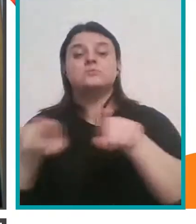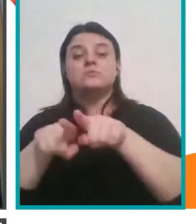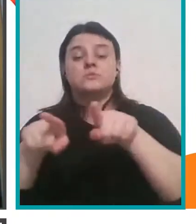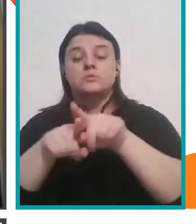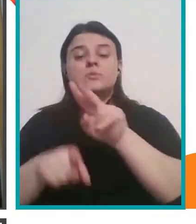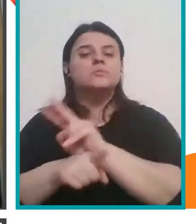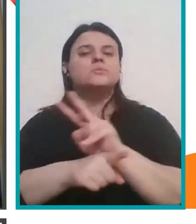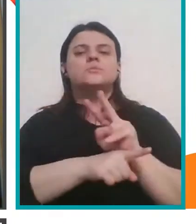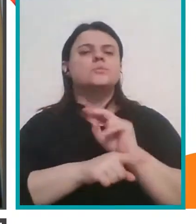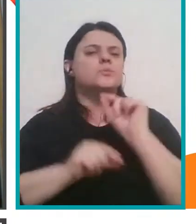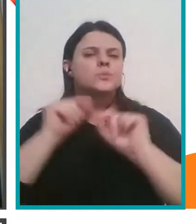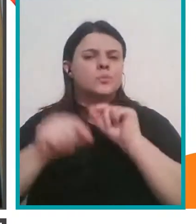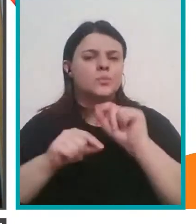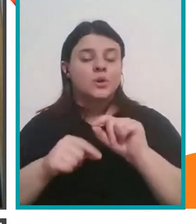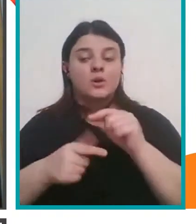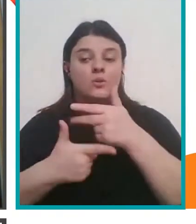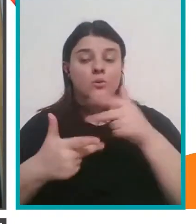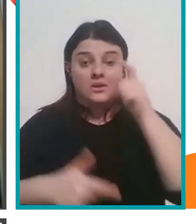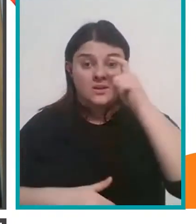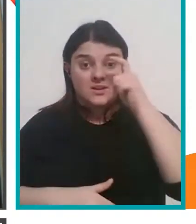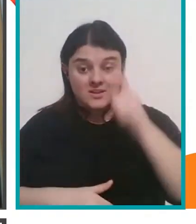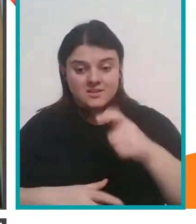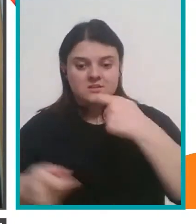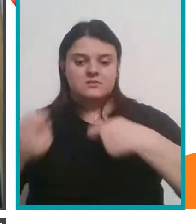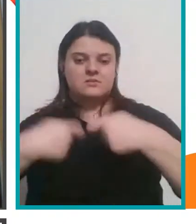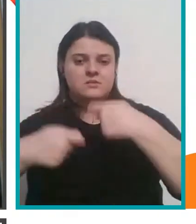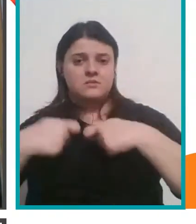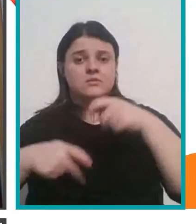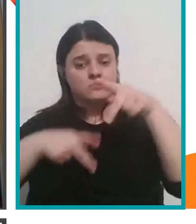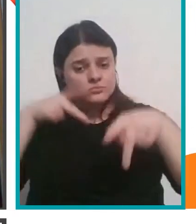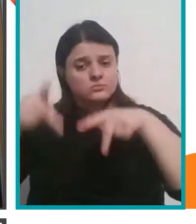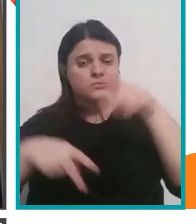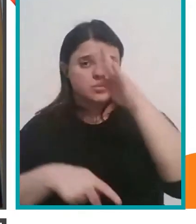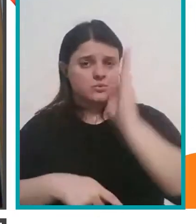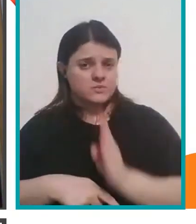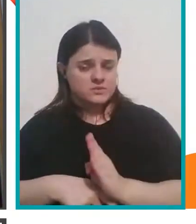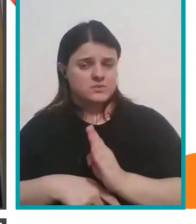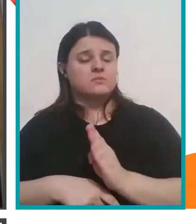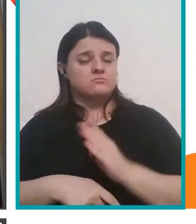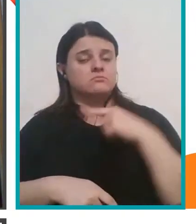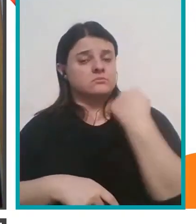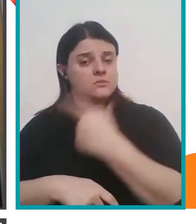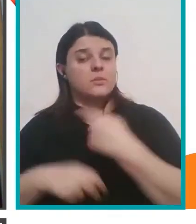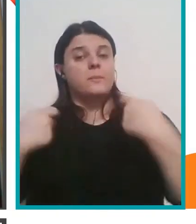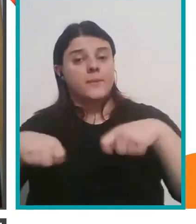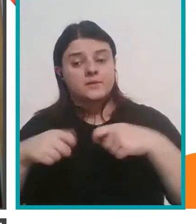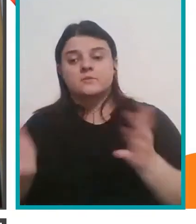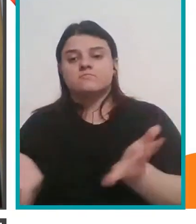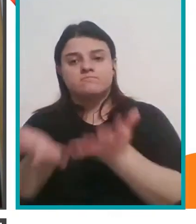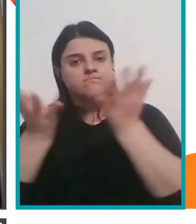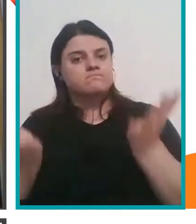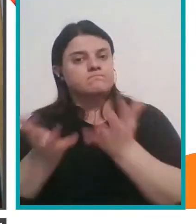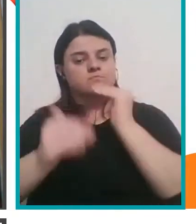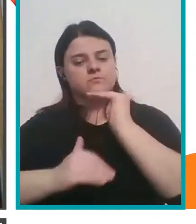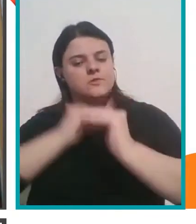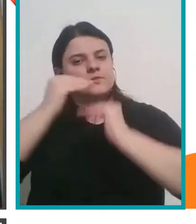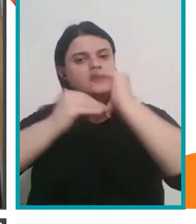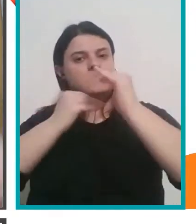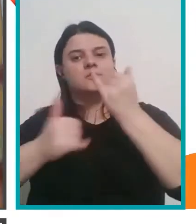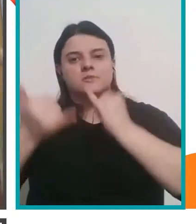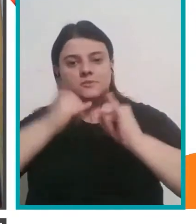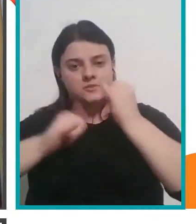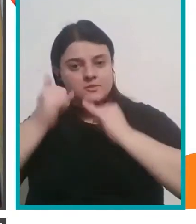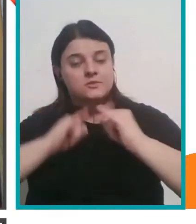proteger aquilo que é o interesse da economia e do povo brasileiro. Eu acho que a gente tem que promover o desenvolvimento